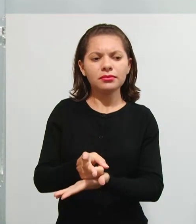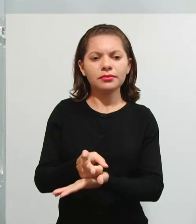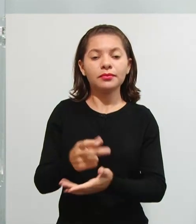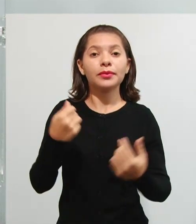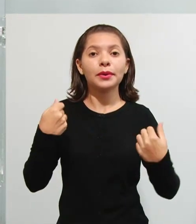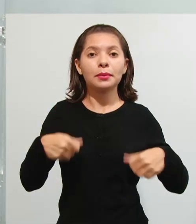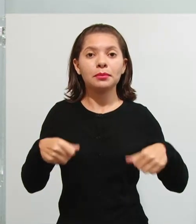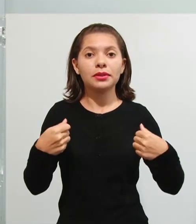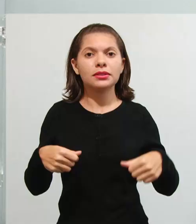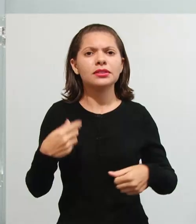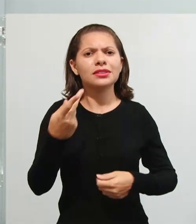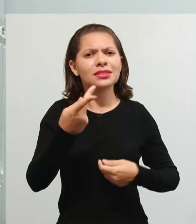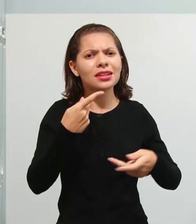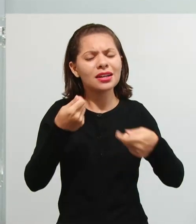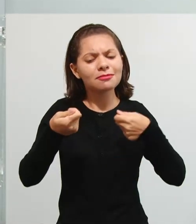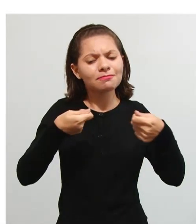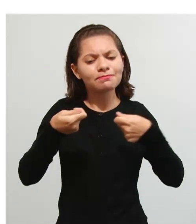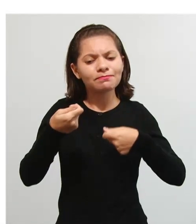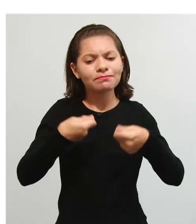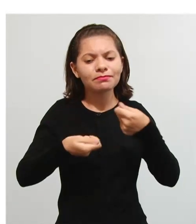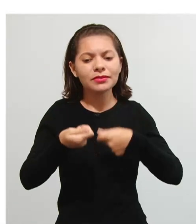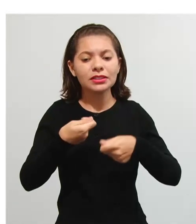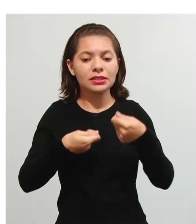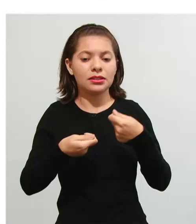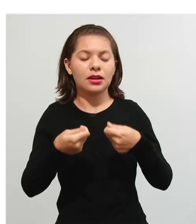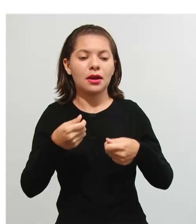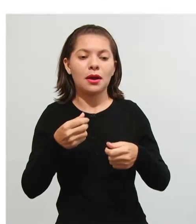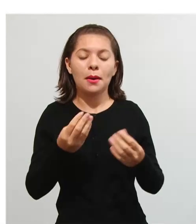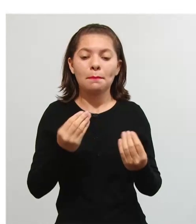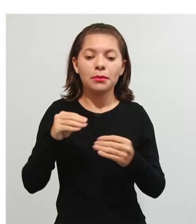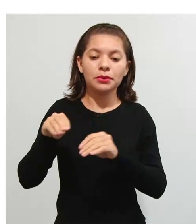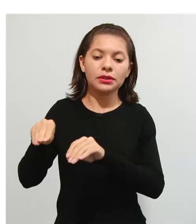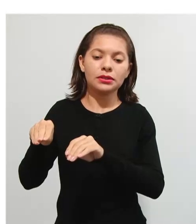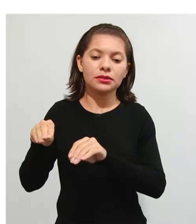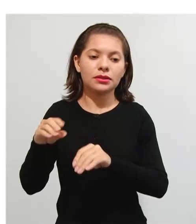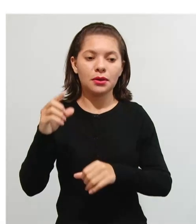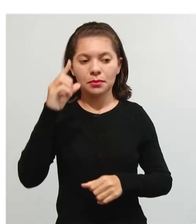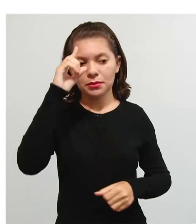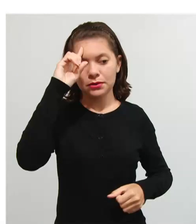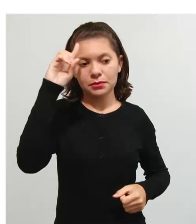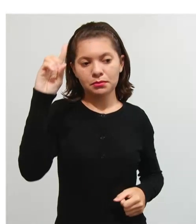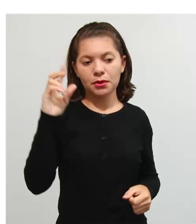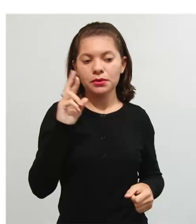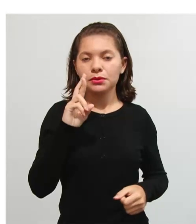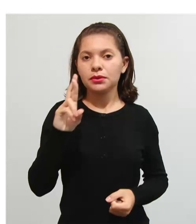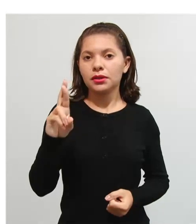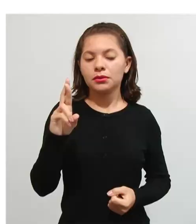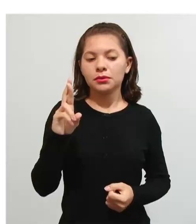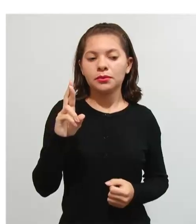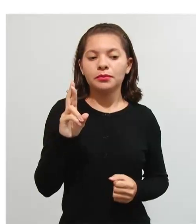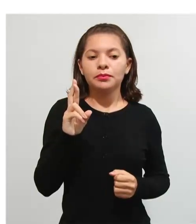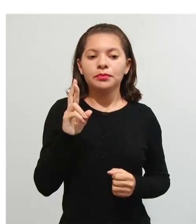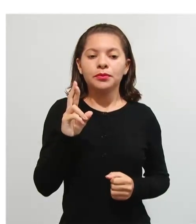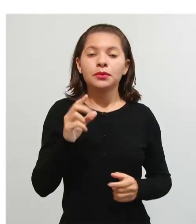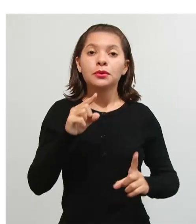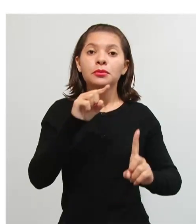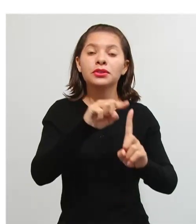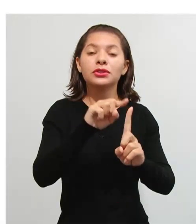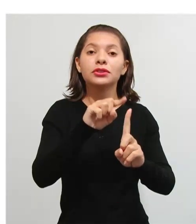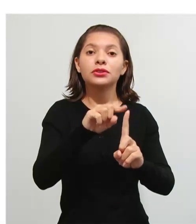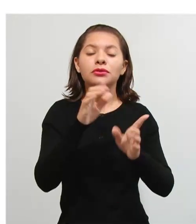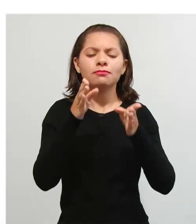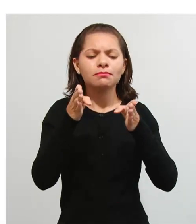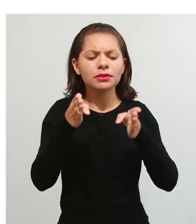precisa estar administrando essas mudanças. O principal resultado de um processo de inovação tem como objetivo